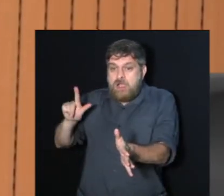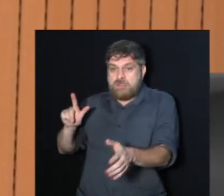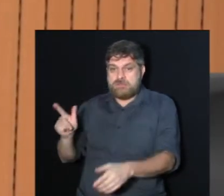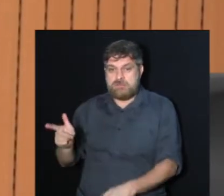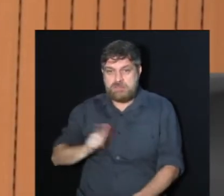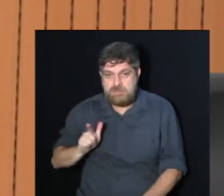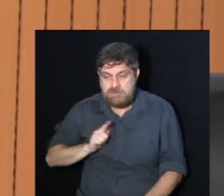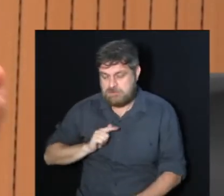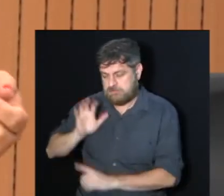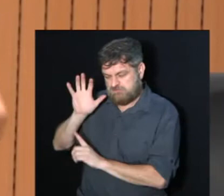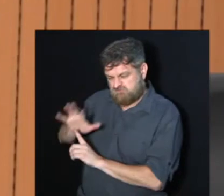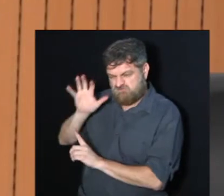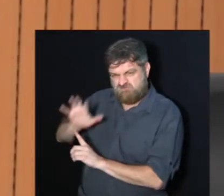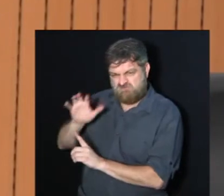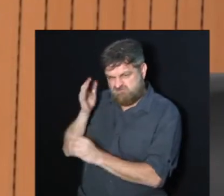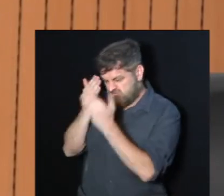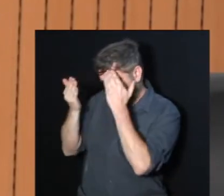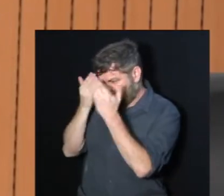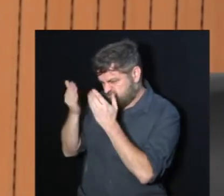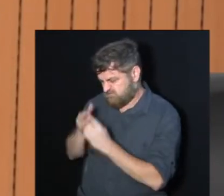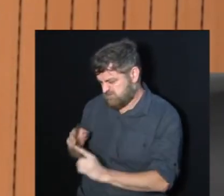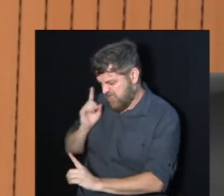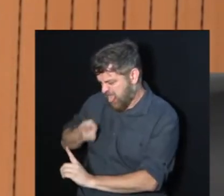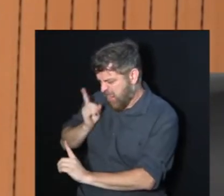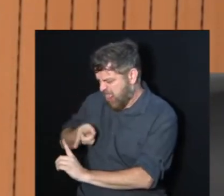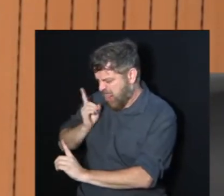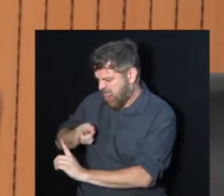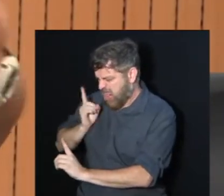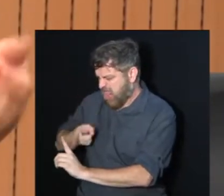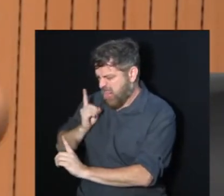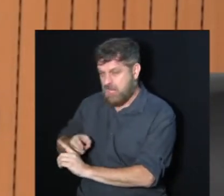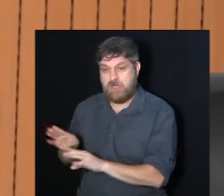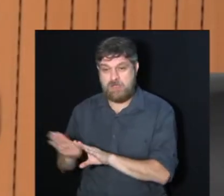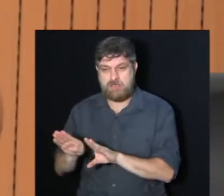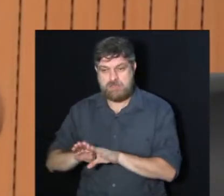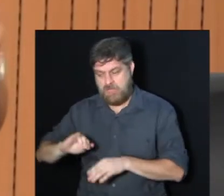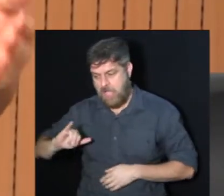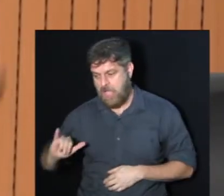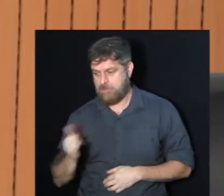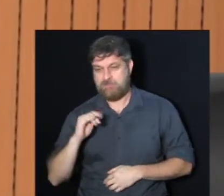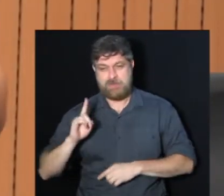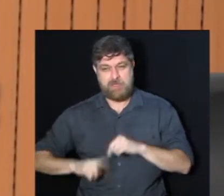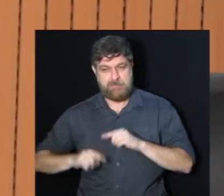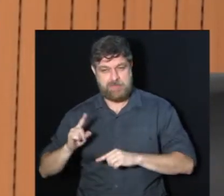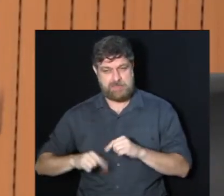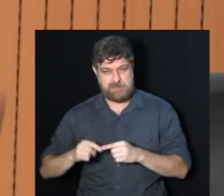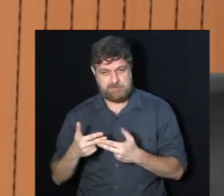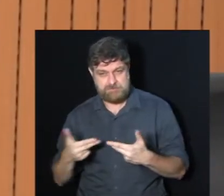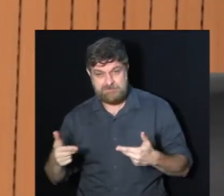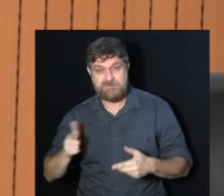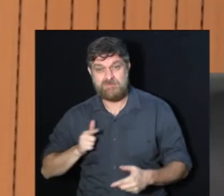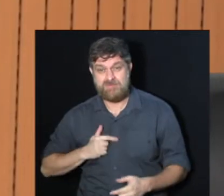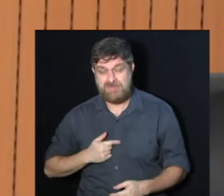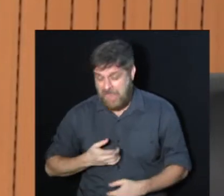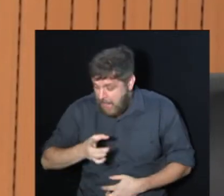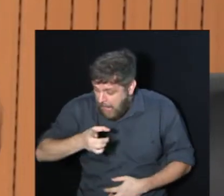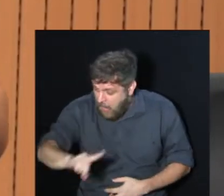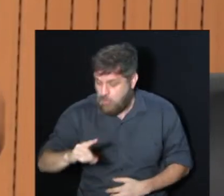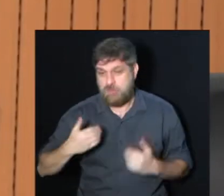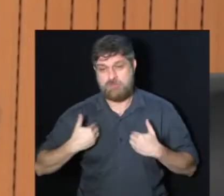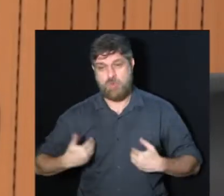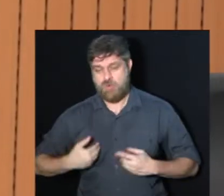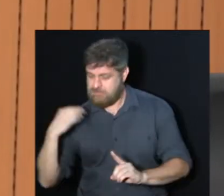violência psicológica, né? Tem a violência patrimonial. A violência física é a última. E